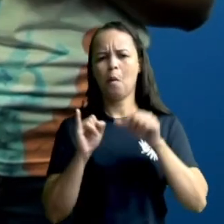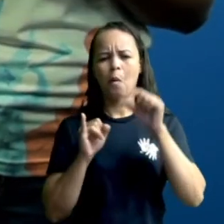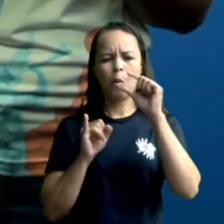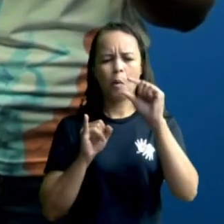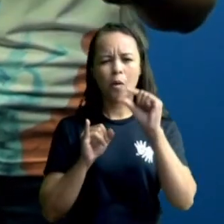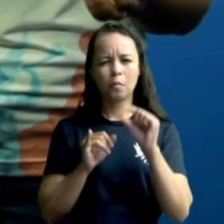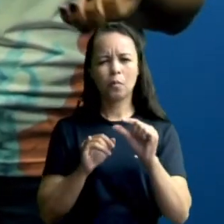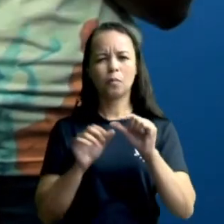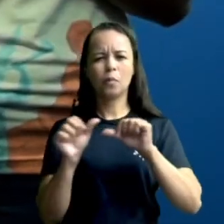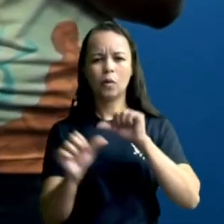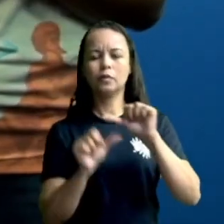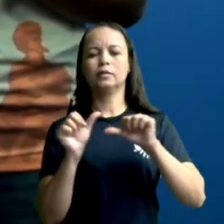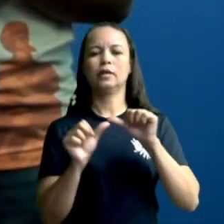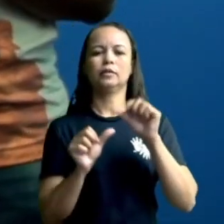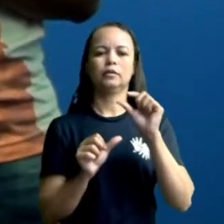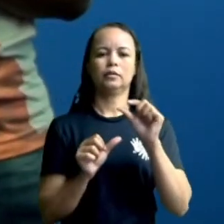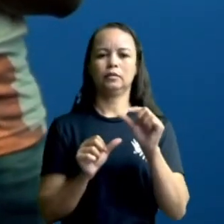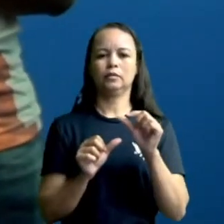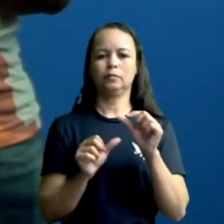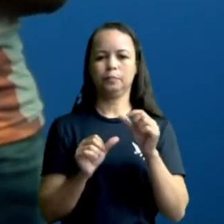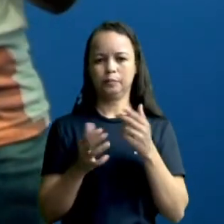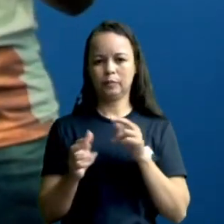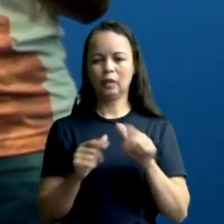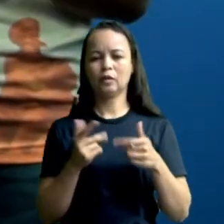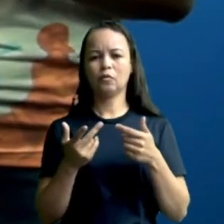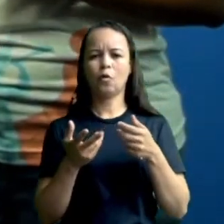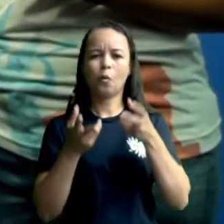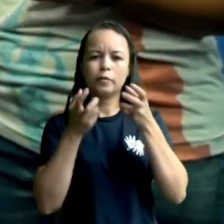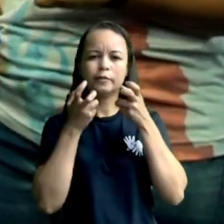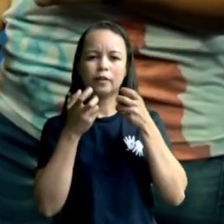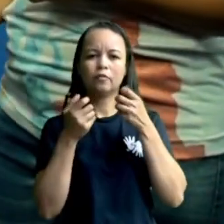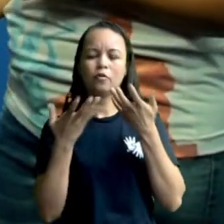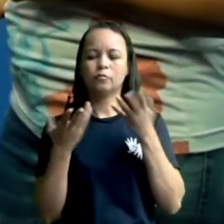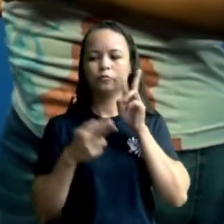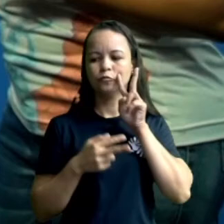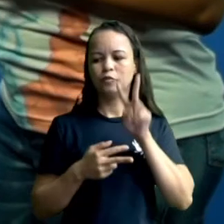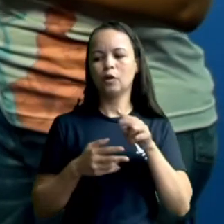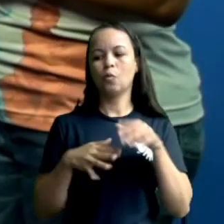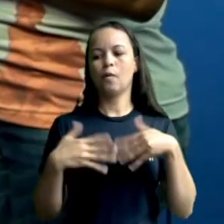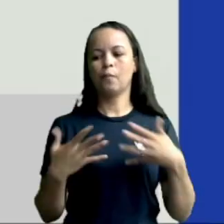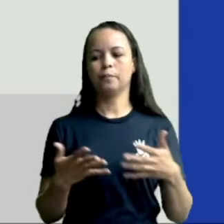que ocorrem na raiz do verbo, né? Vamos ver quais são.